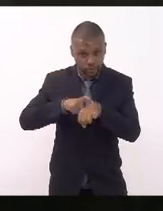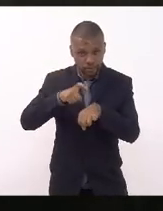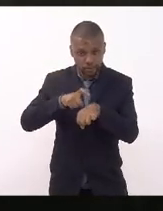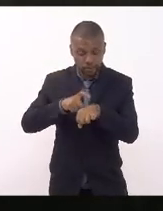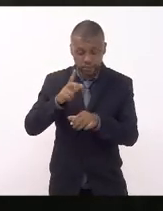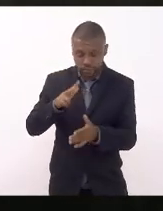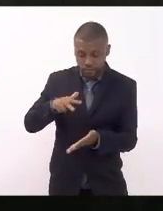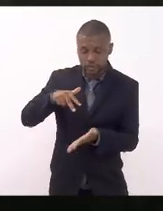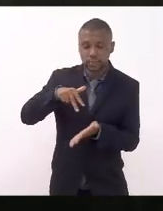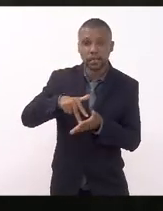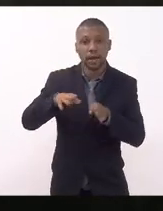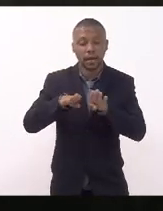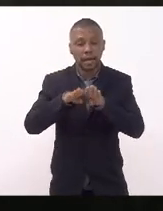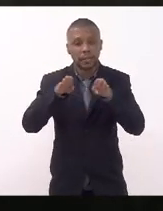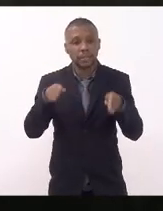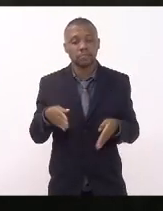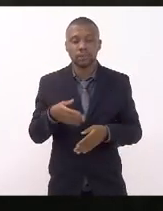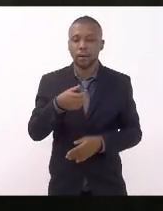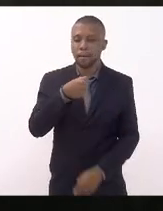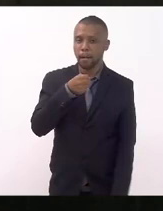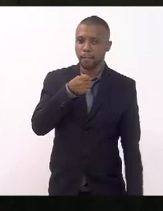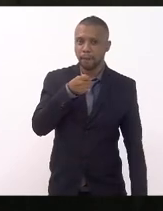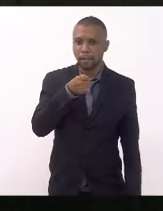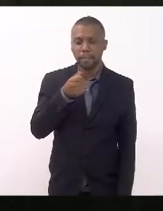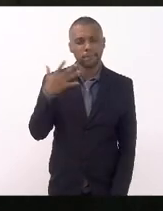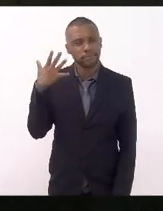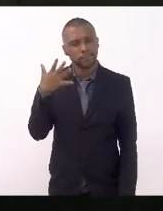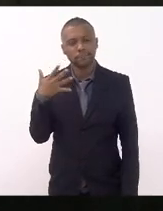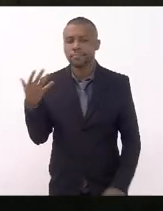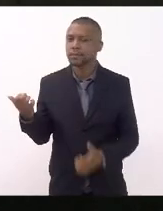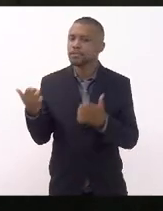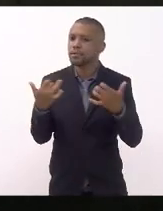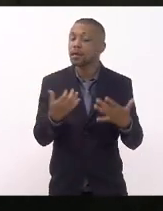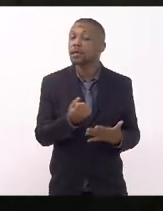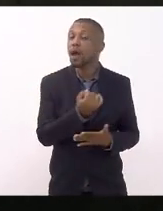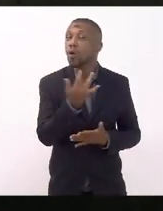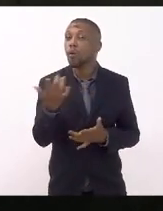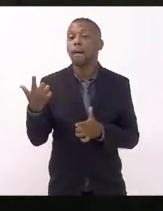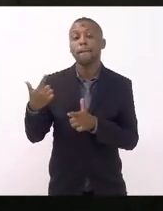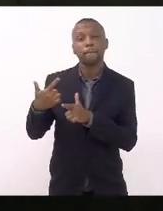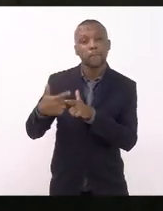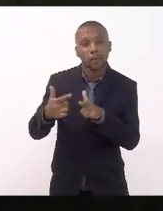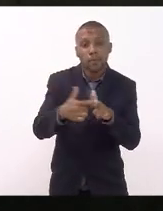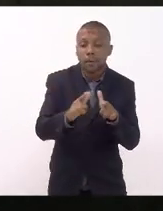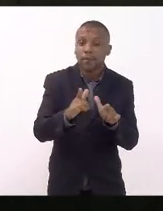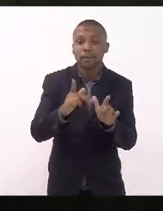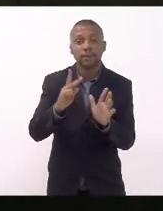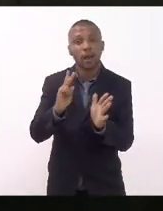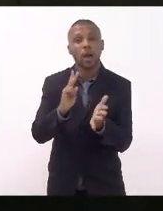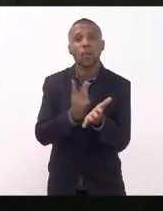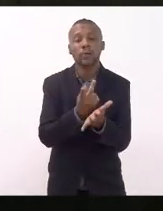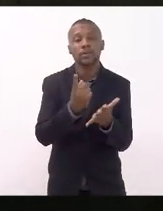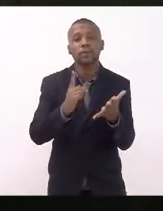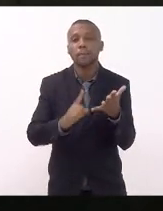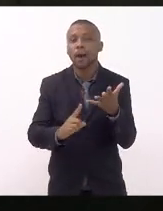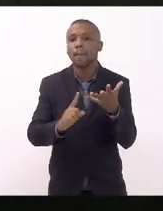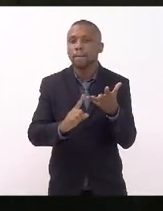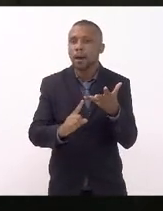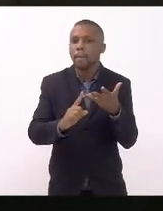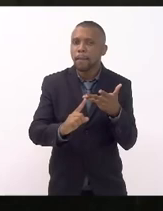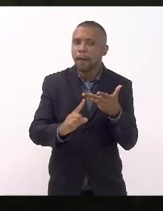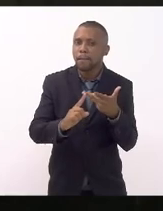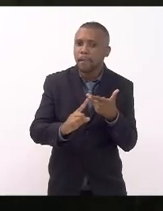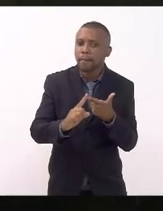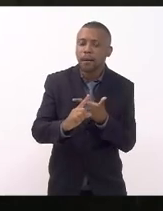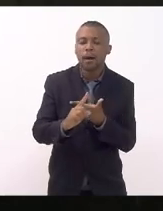na tribuna para falar de alguns problemas que vêm acontecendo em